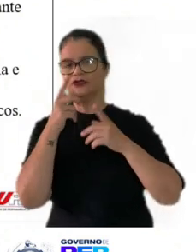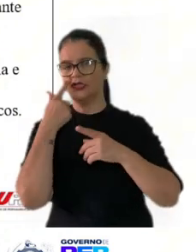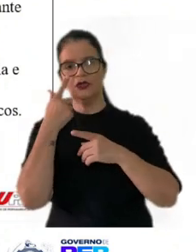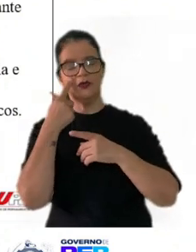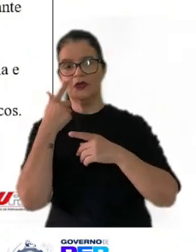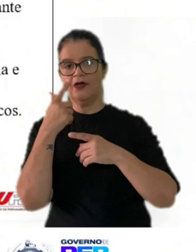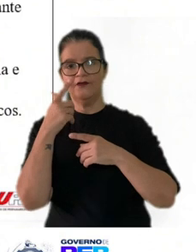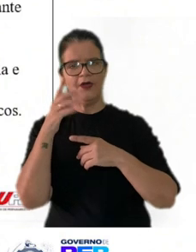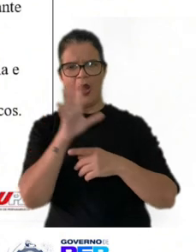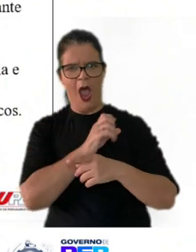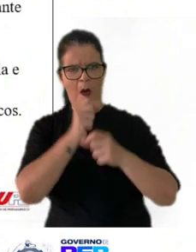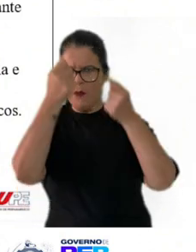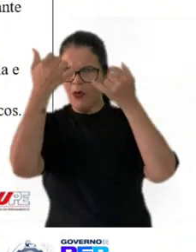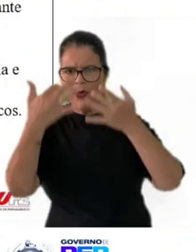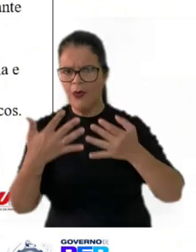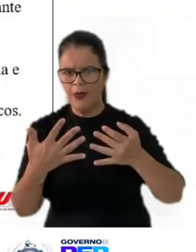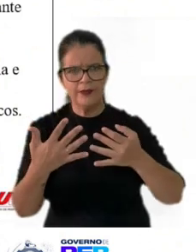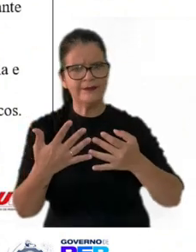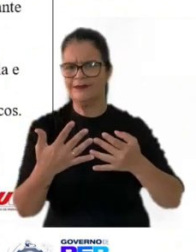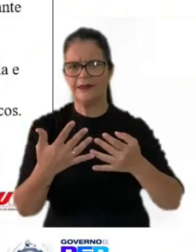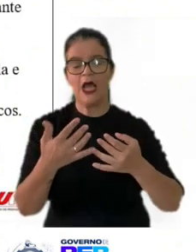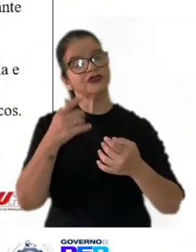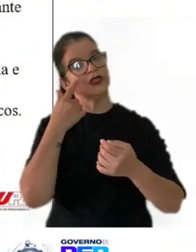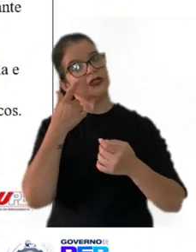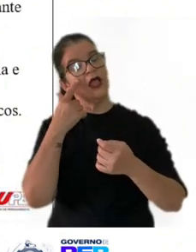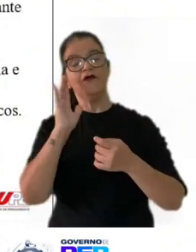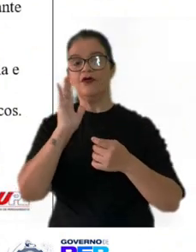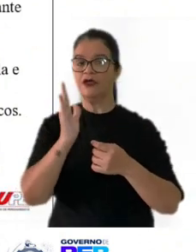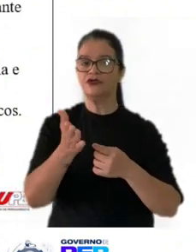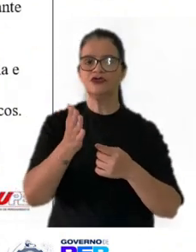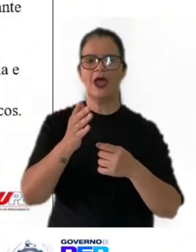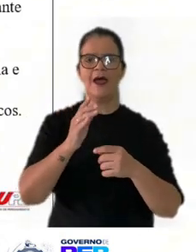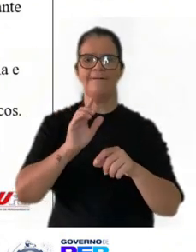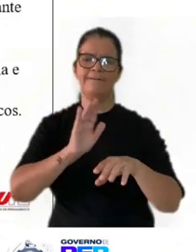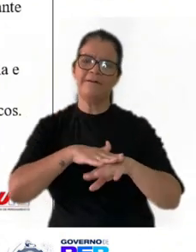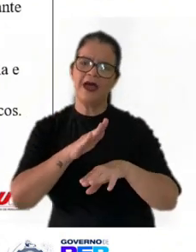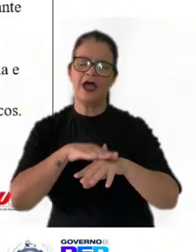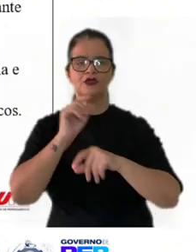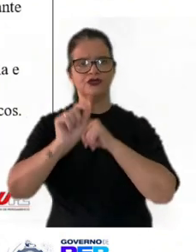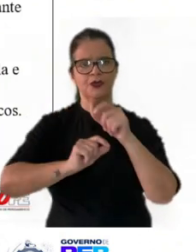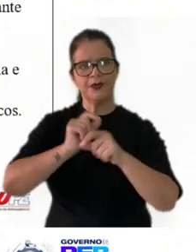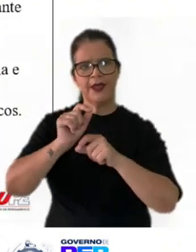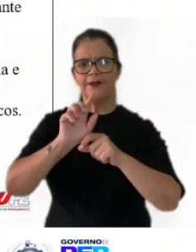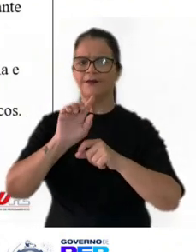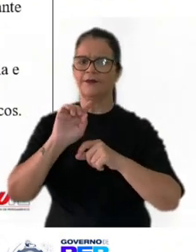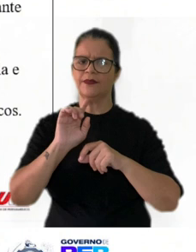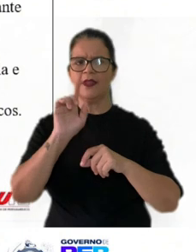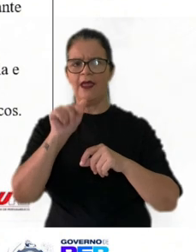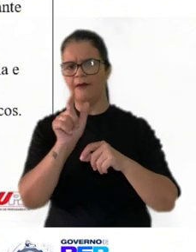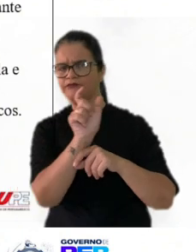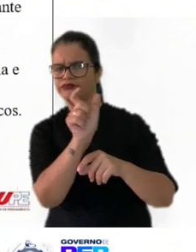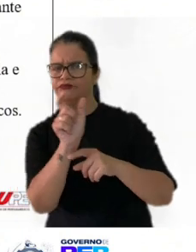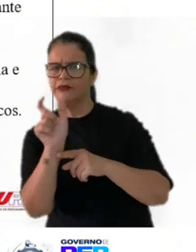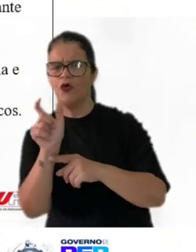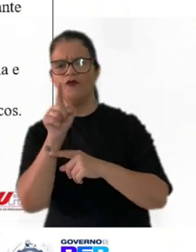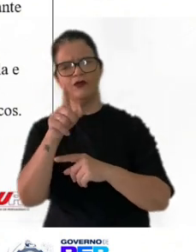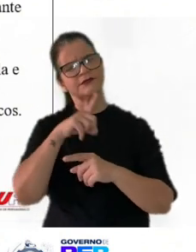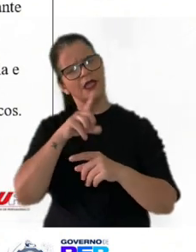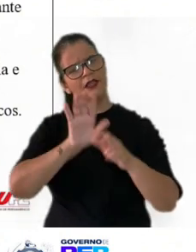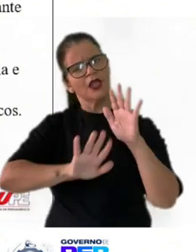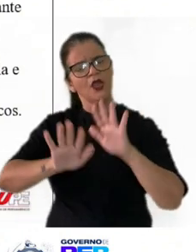né aqui a gente está vendo mais you are care and care must keep you você tem cuidado care